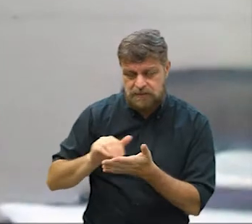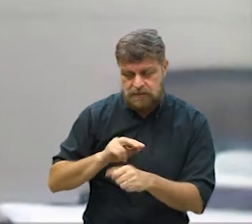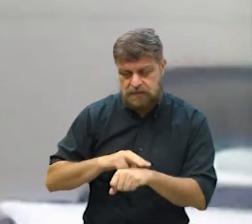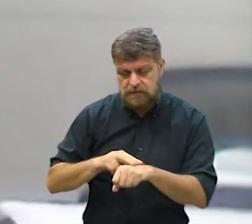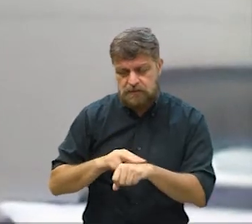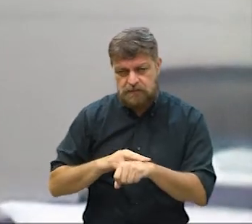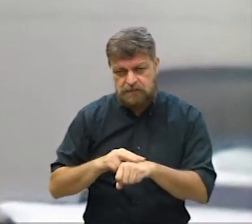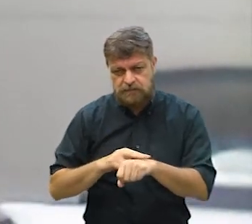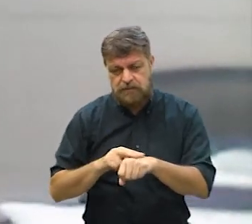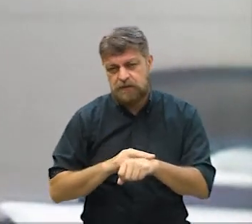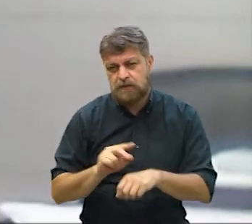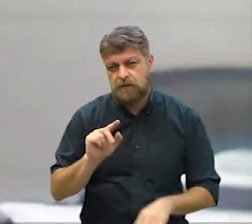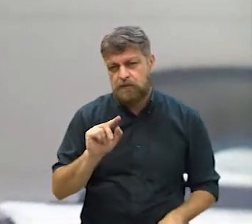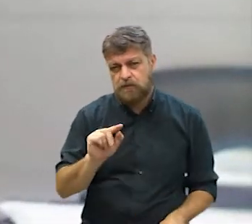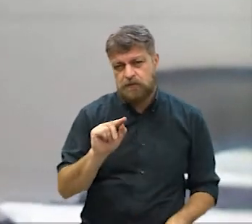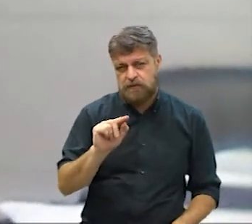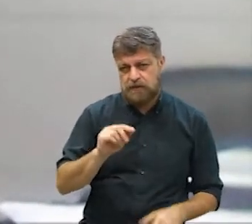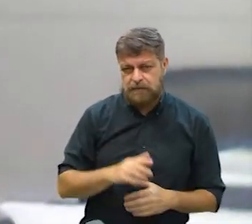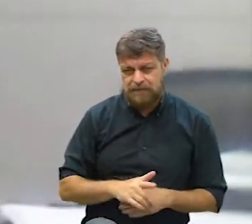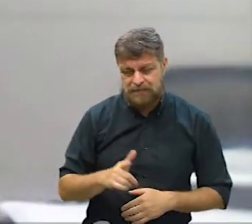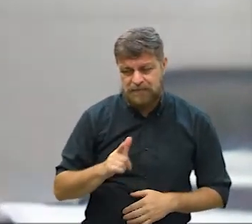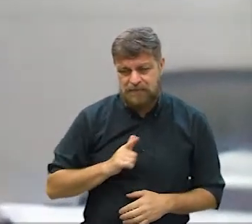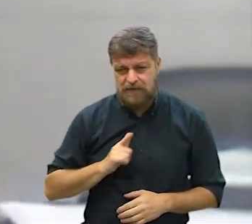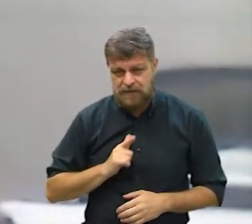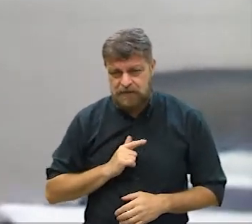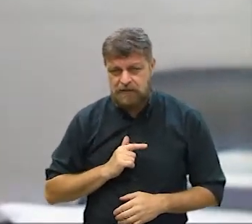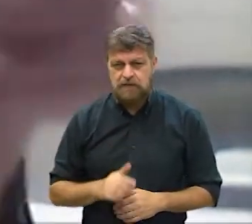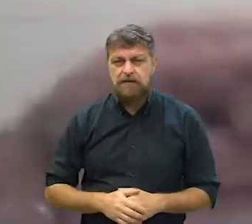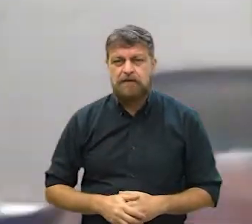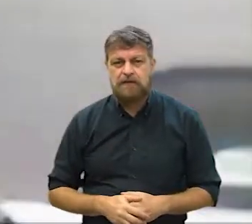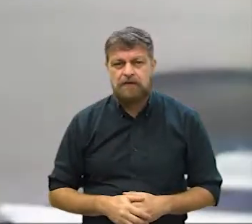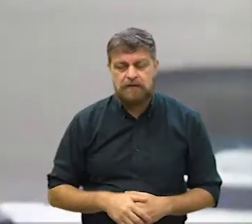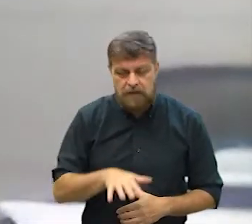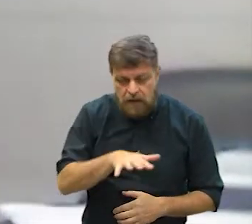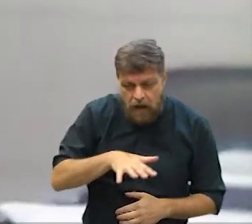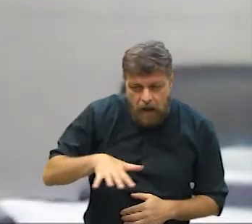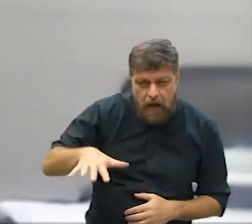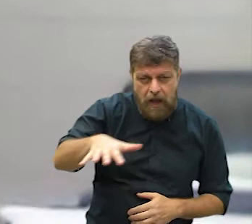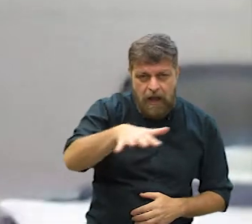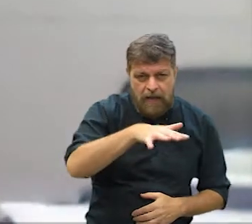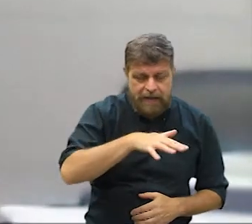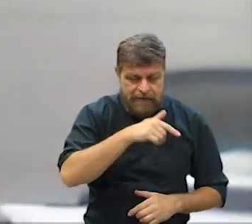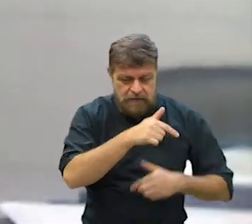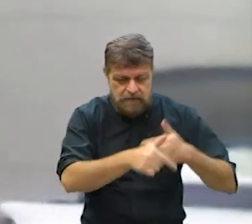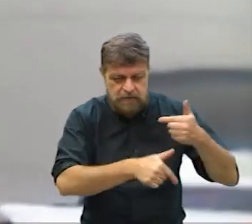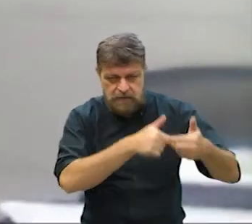Verde, ela é muito ciosa aí da sua área, né?